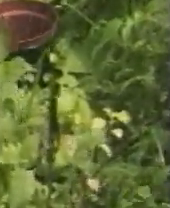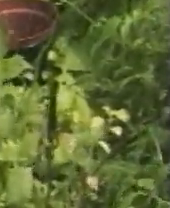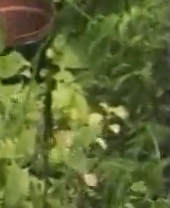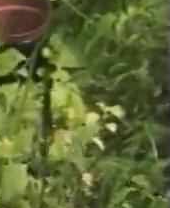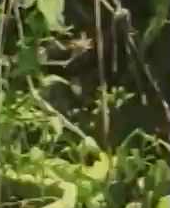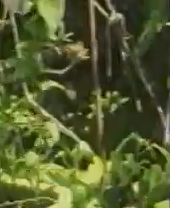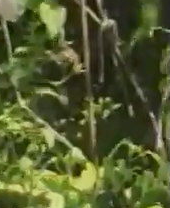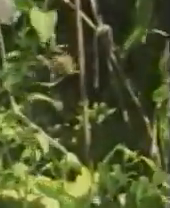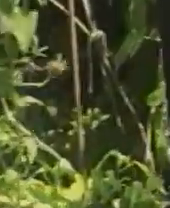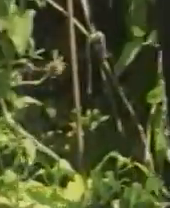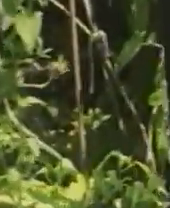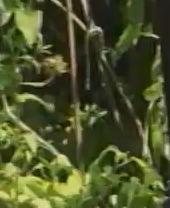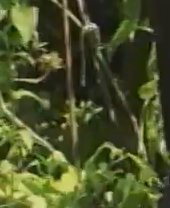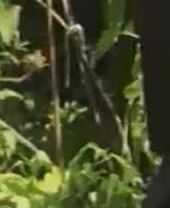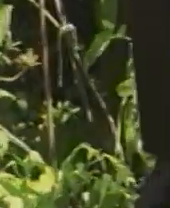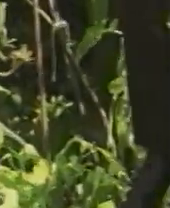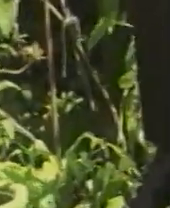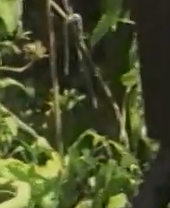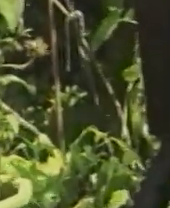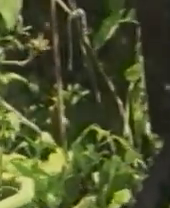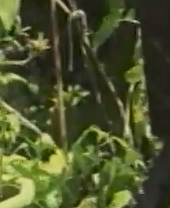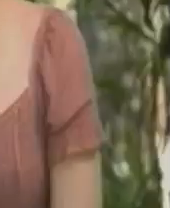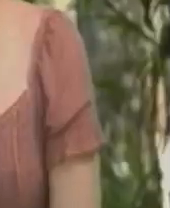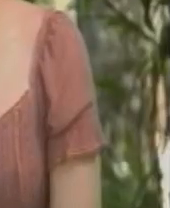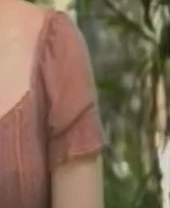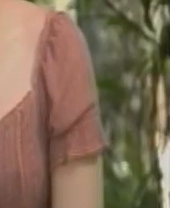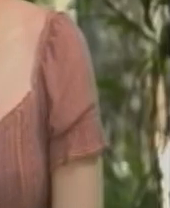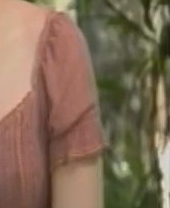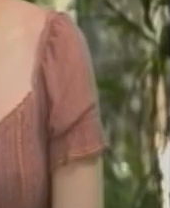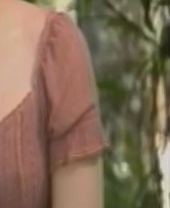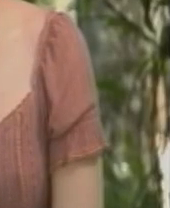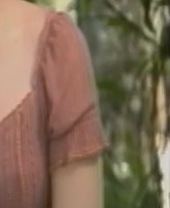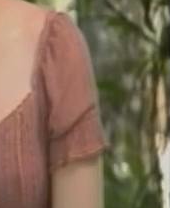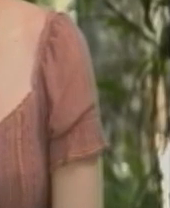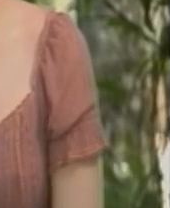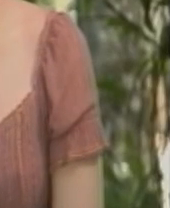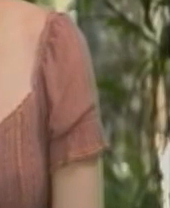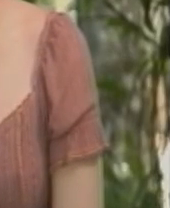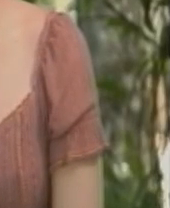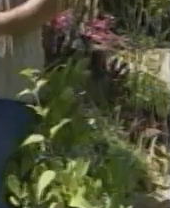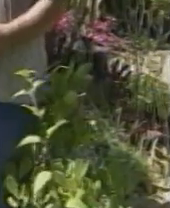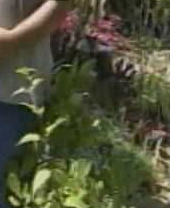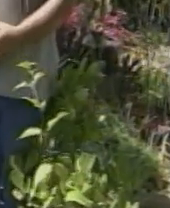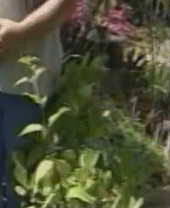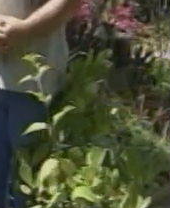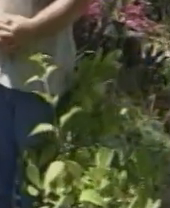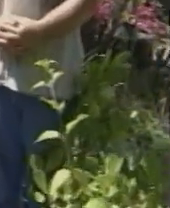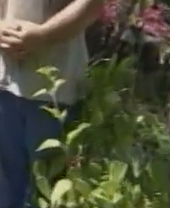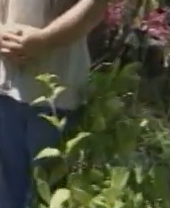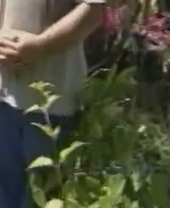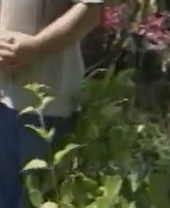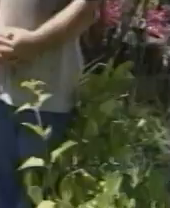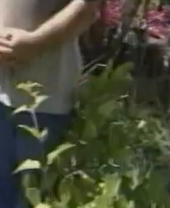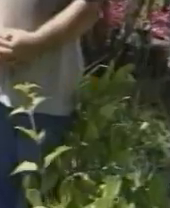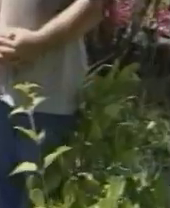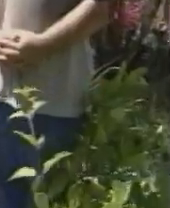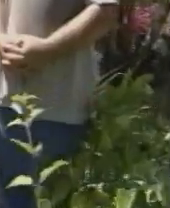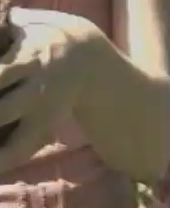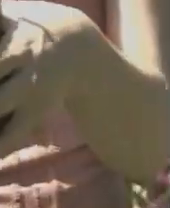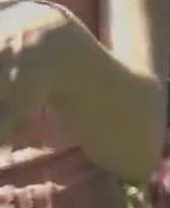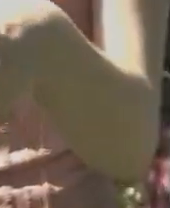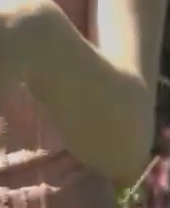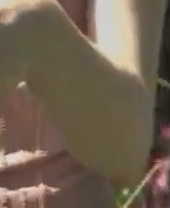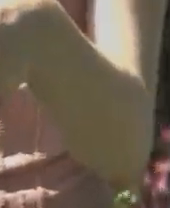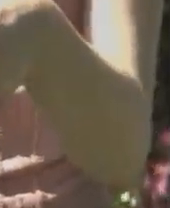como nós sabemos, isso é muito comum e o plástico demora mais de 400 anos para começar a se decompor. Foi pensando nisso que eu resolvi